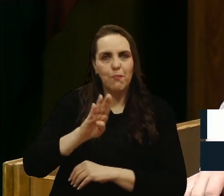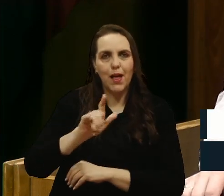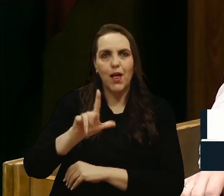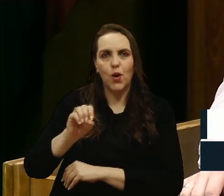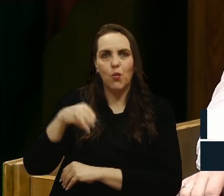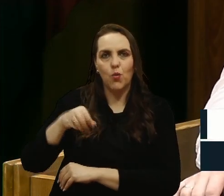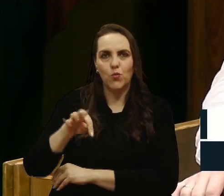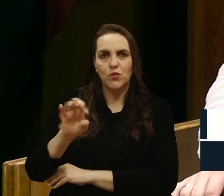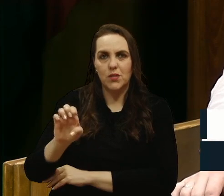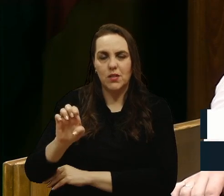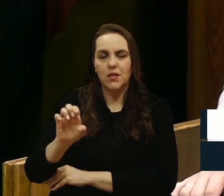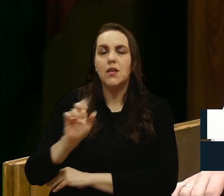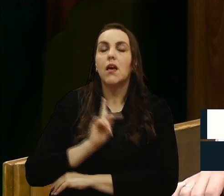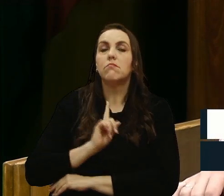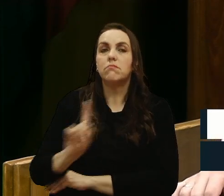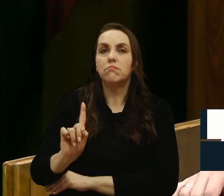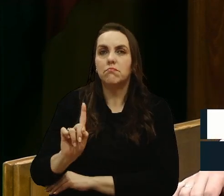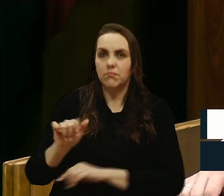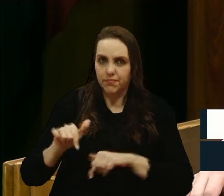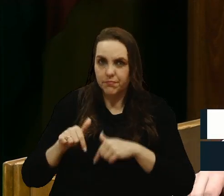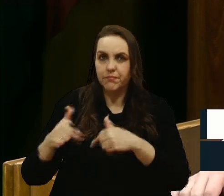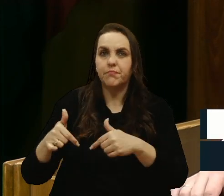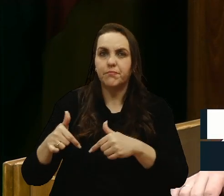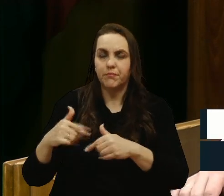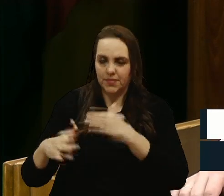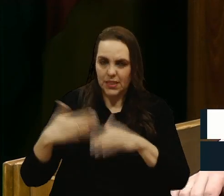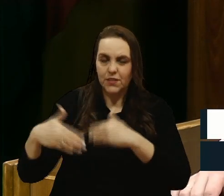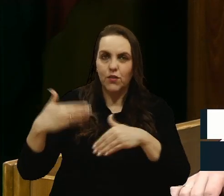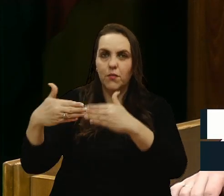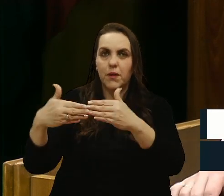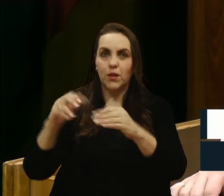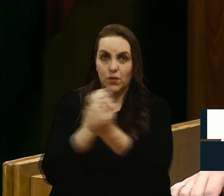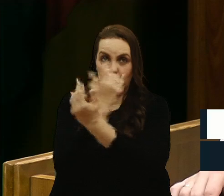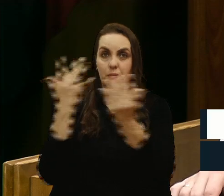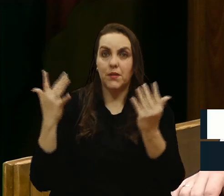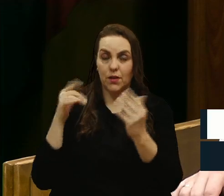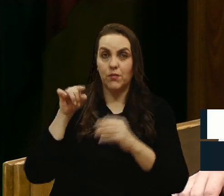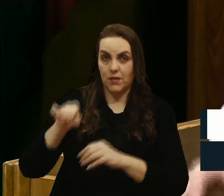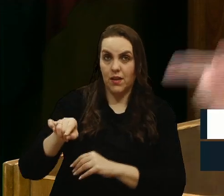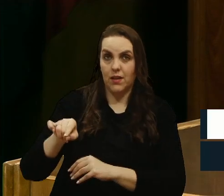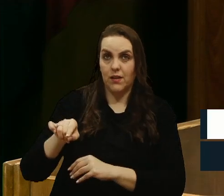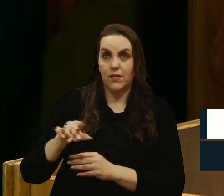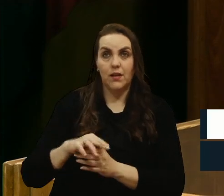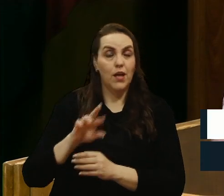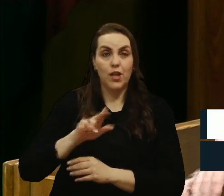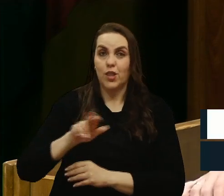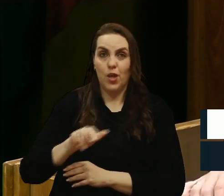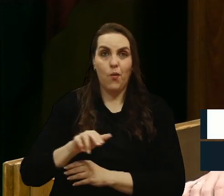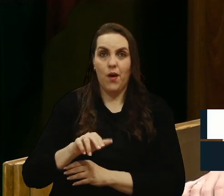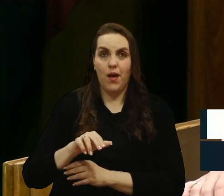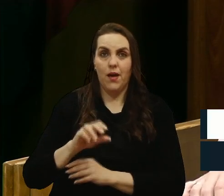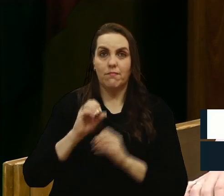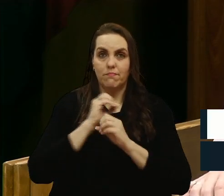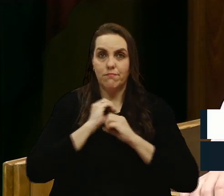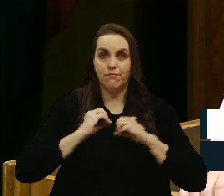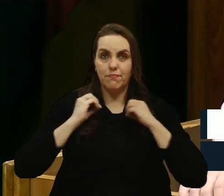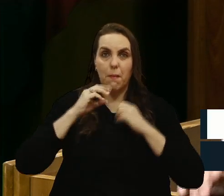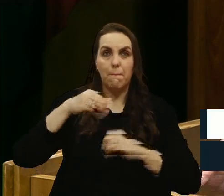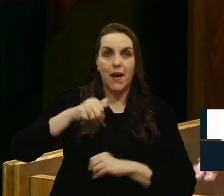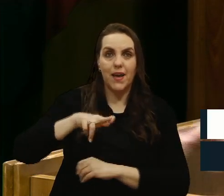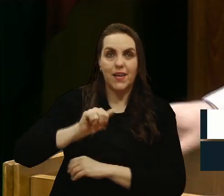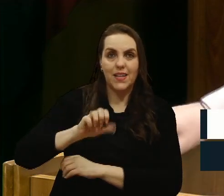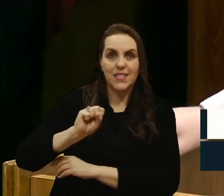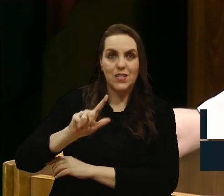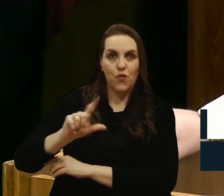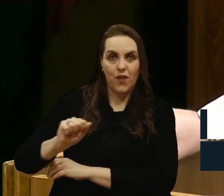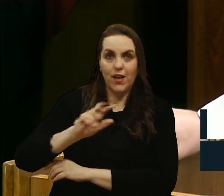E quem estava lá combatendo o desenvolvimento ambiental de Belo Monte não era a Marina Silva. Quem estava combatendo o